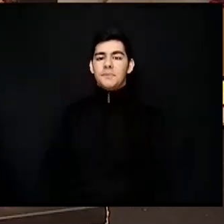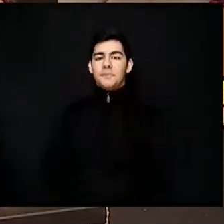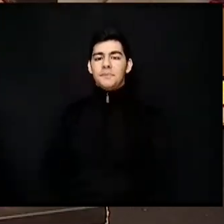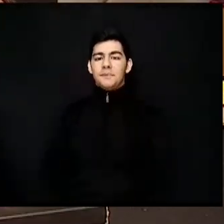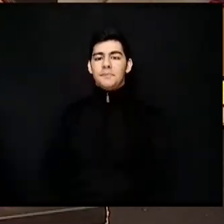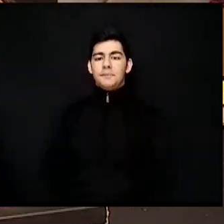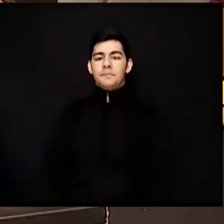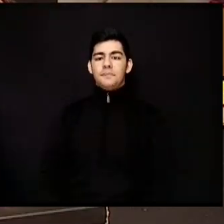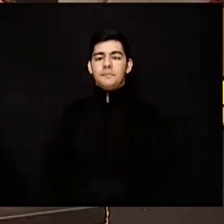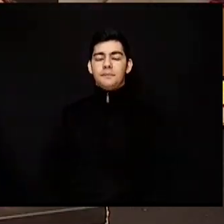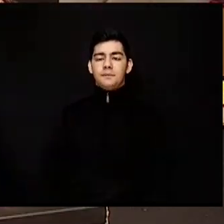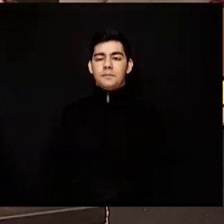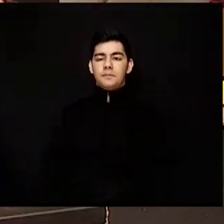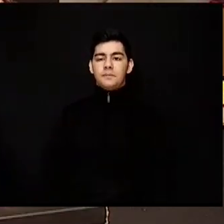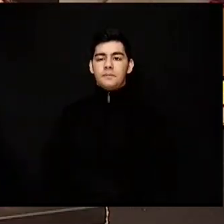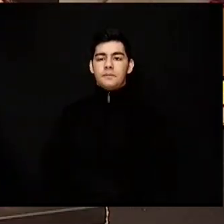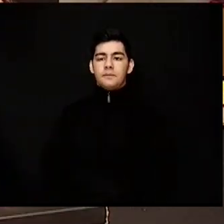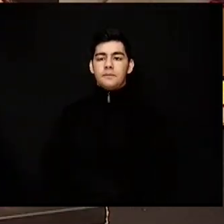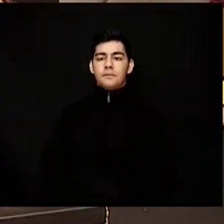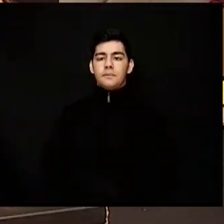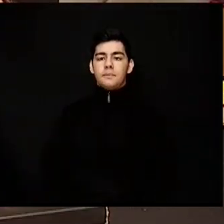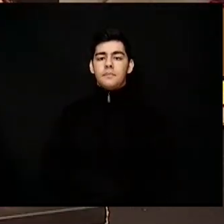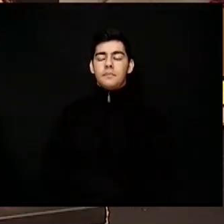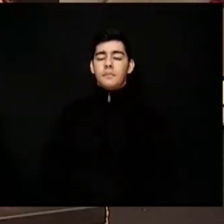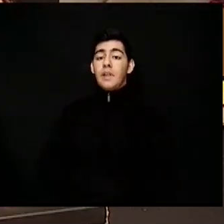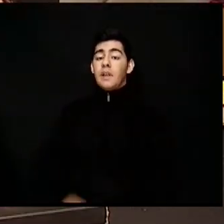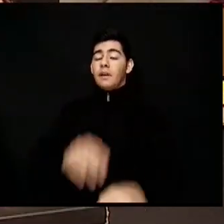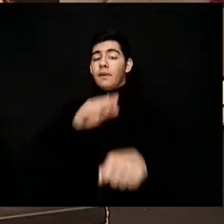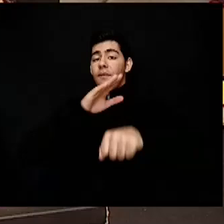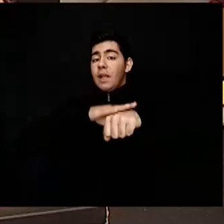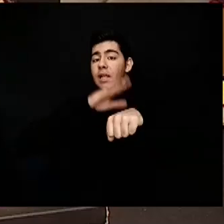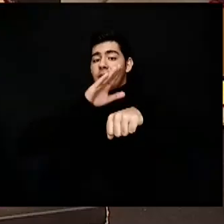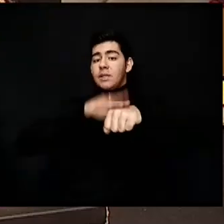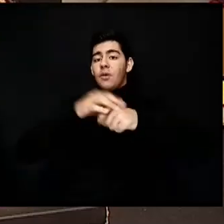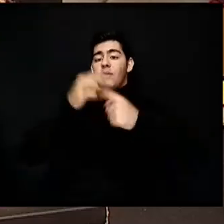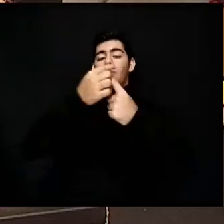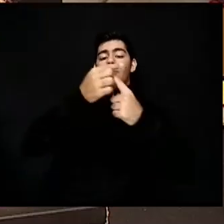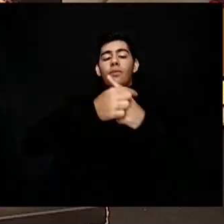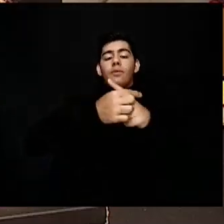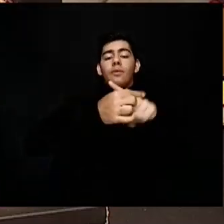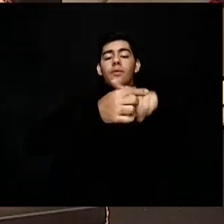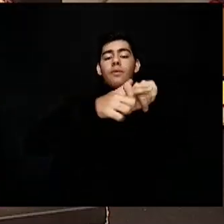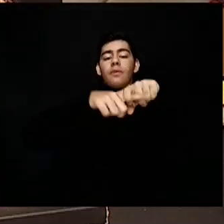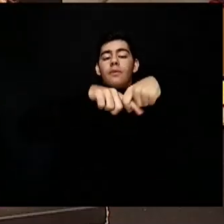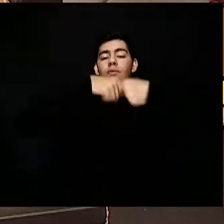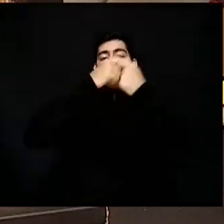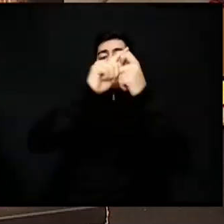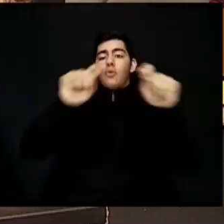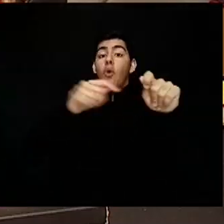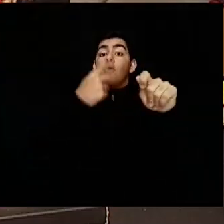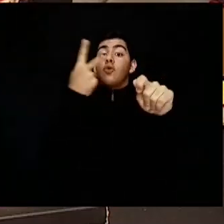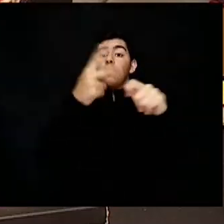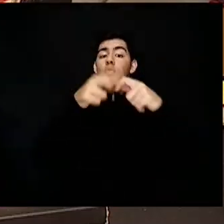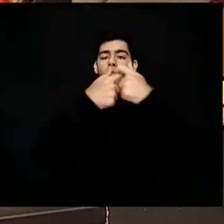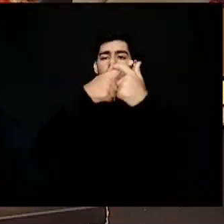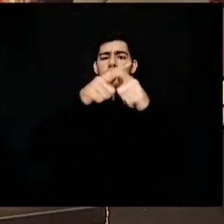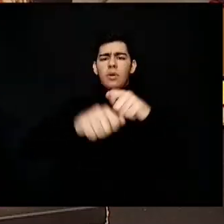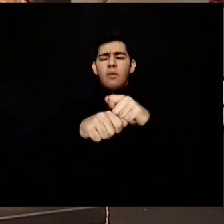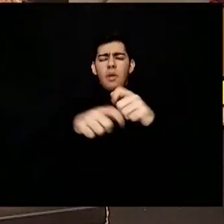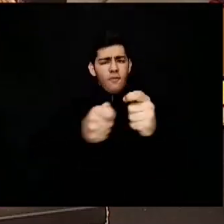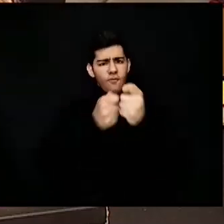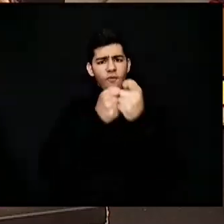E aí a gente vai dar um nozinho aqui, 2 na verdade, pra ficar bem firme. Ai, ele vai